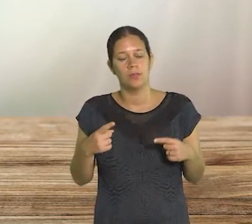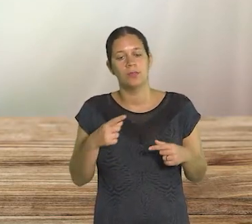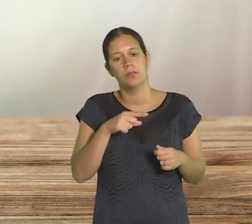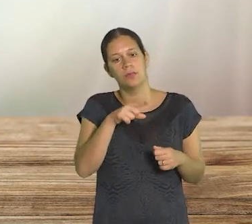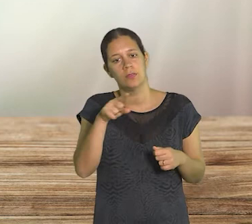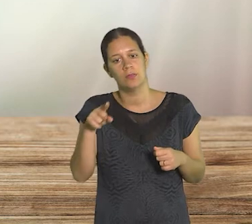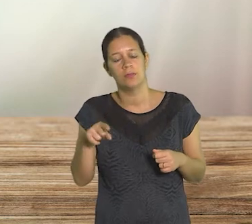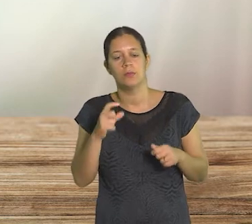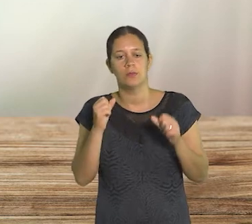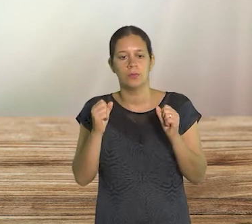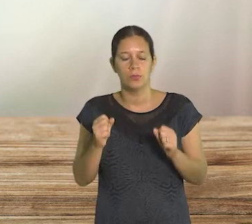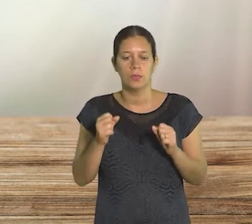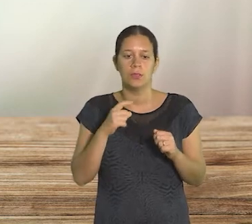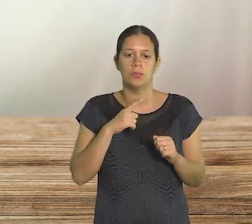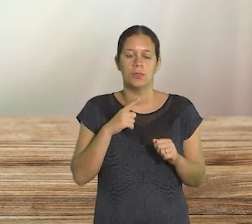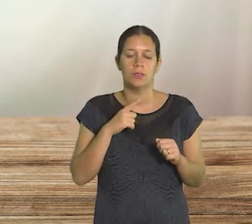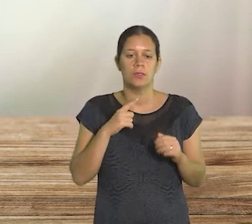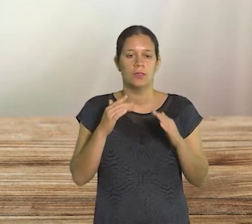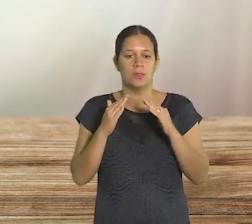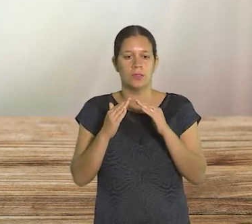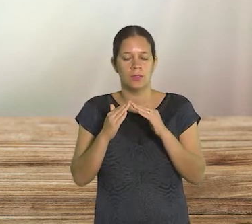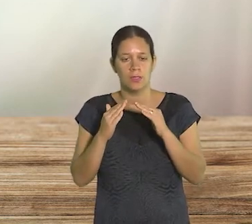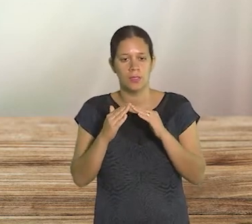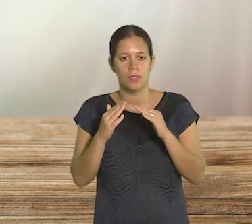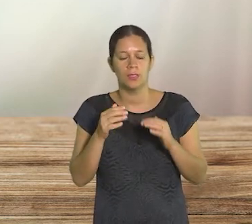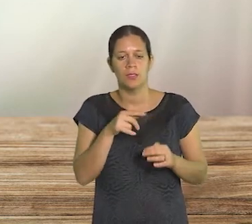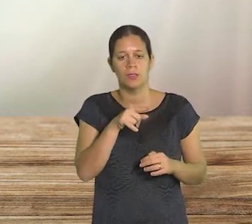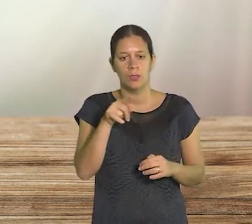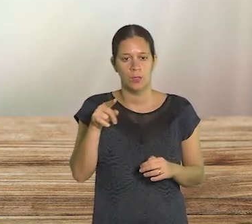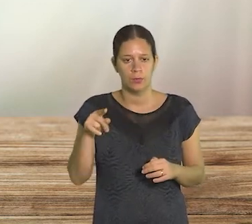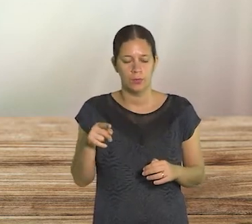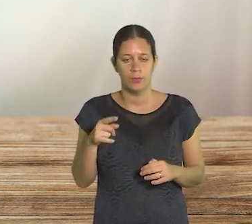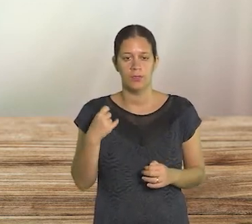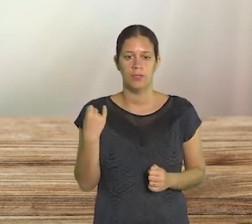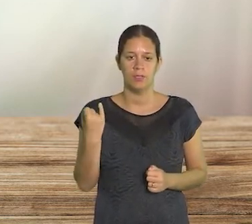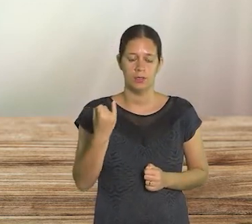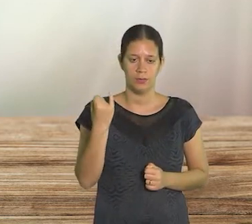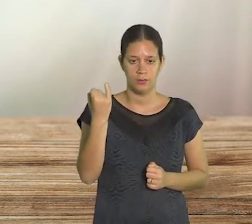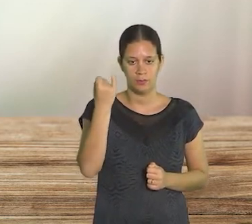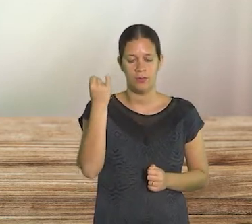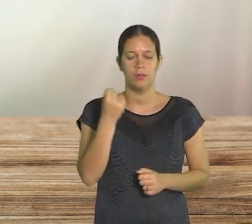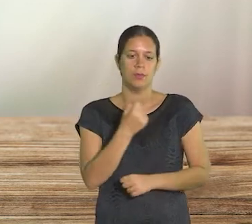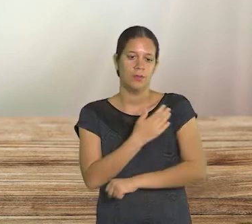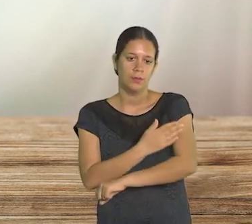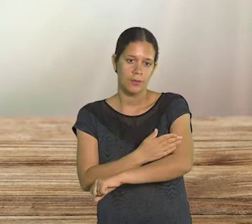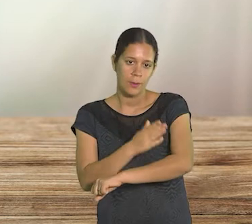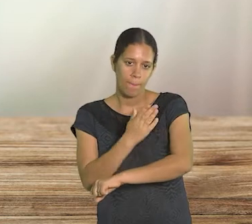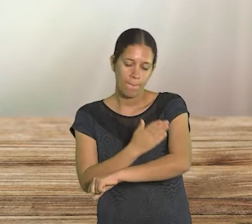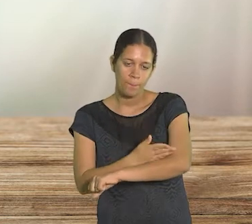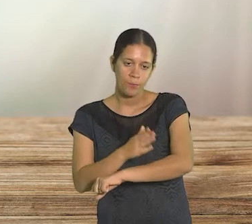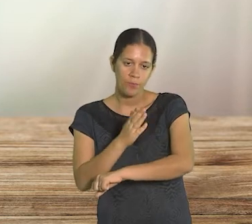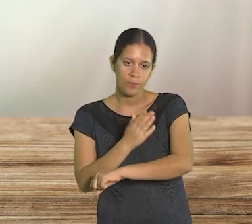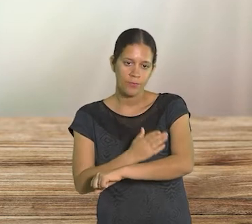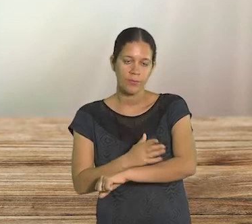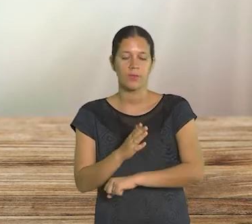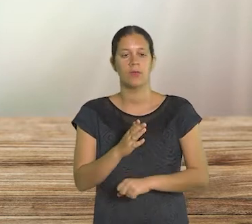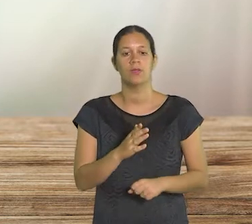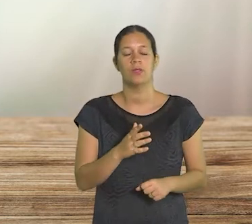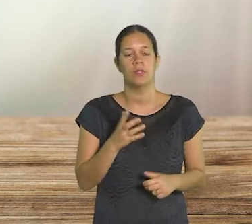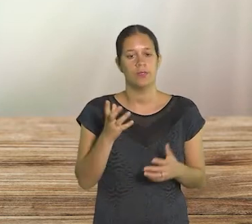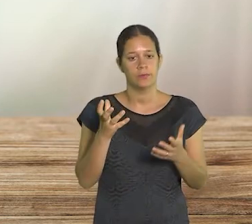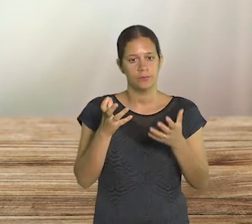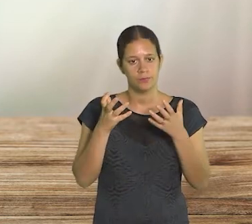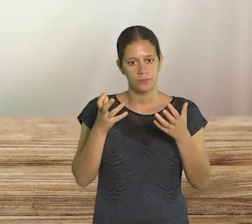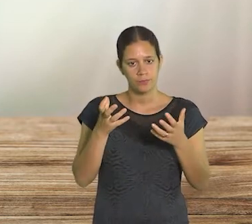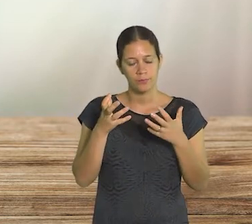podem ter, aí na casa de vocês. Então, podem fazer, não se preocupa. O importante é a prática, devagarzinho,